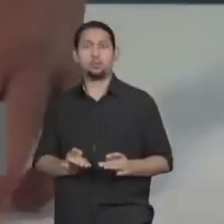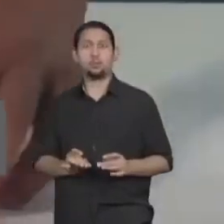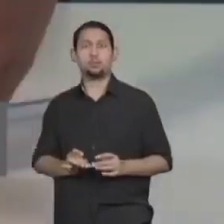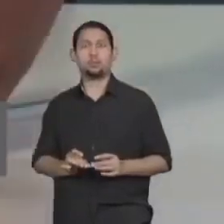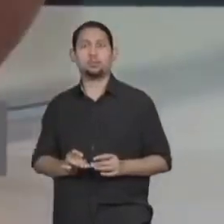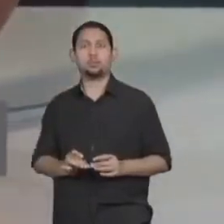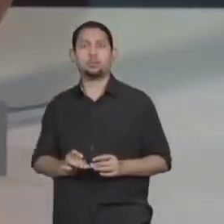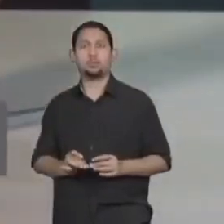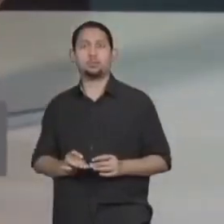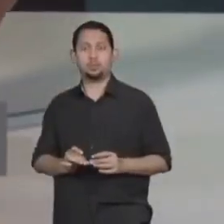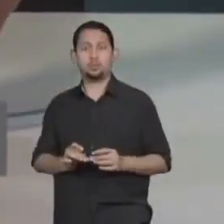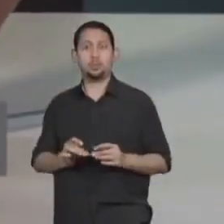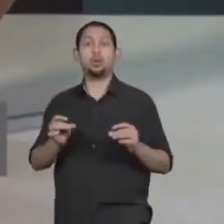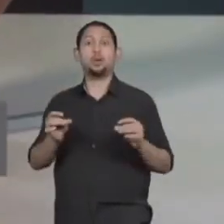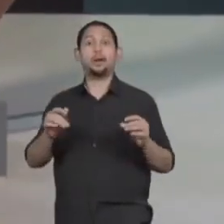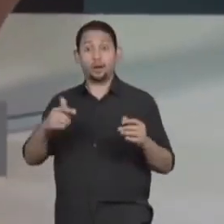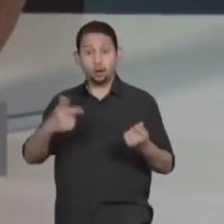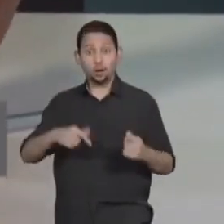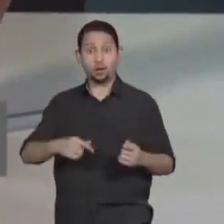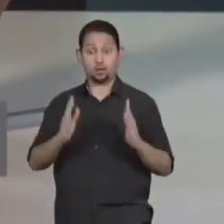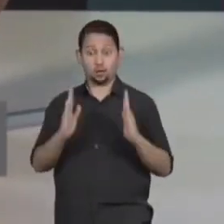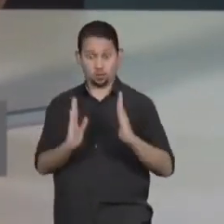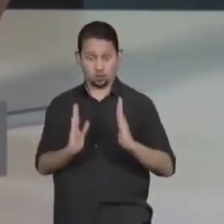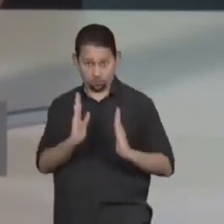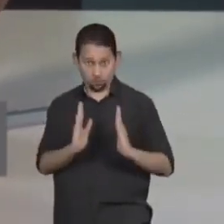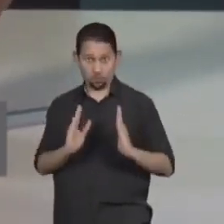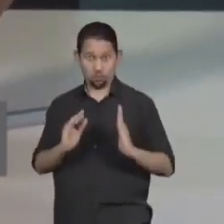essas 2 peças aqui.